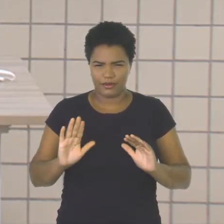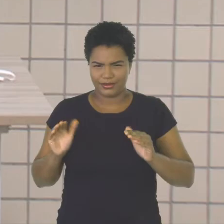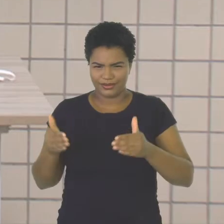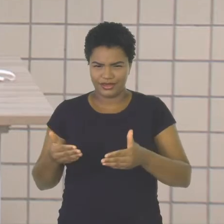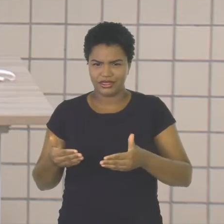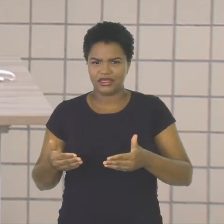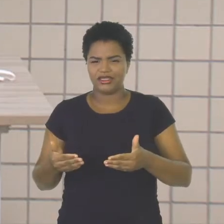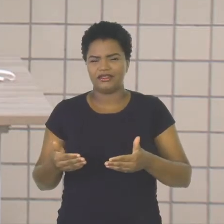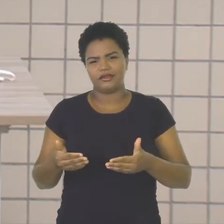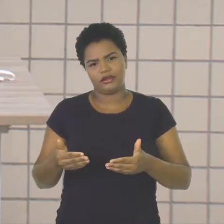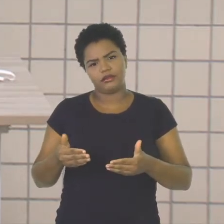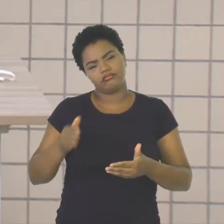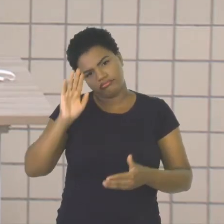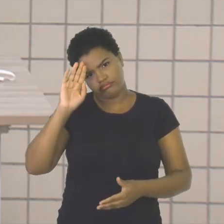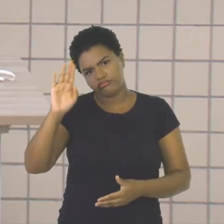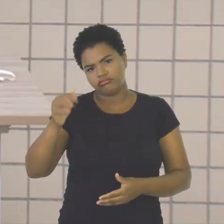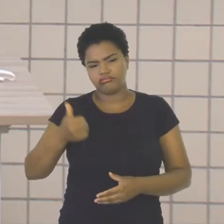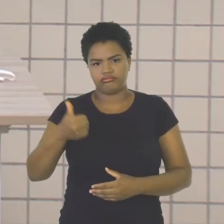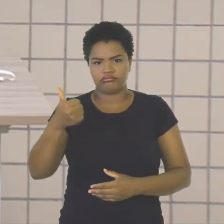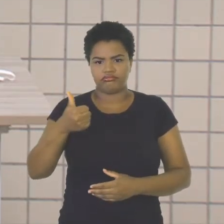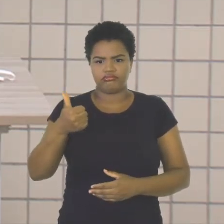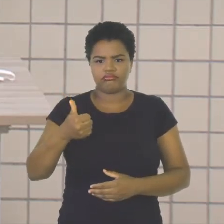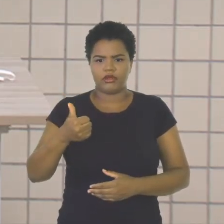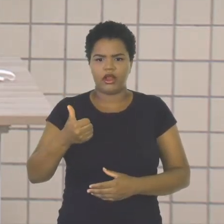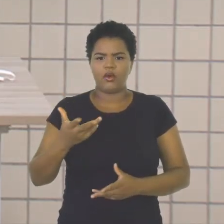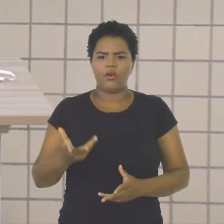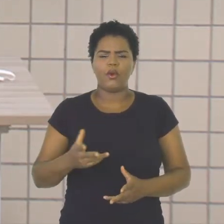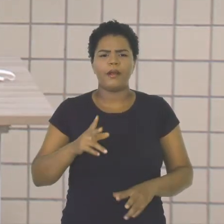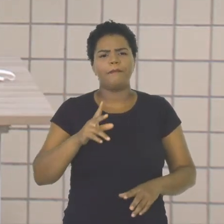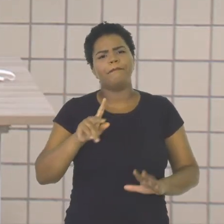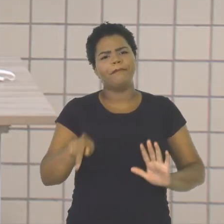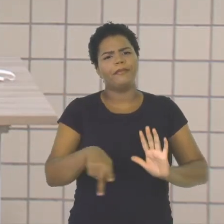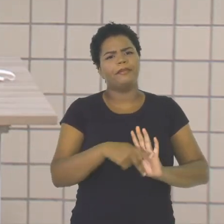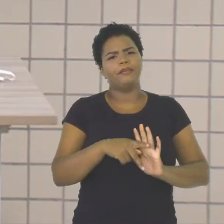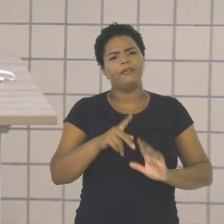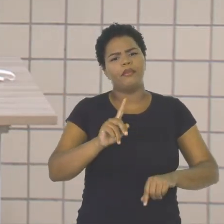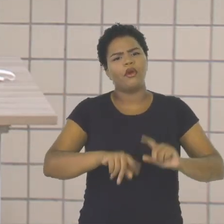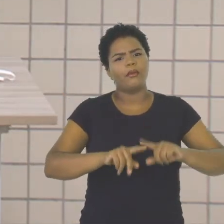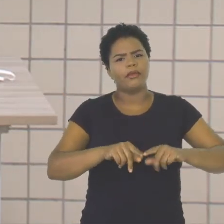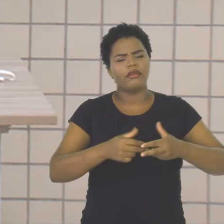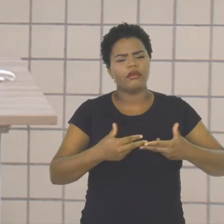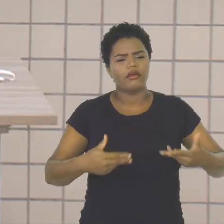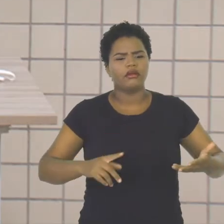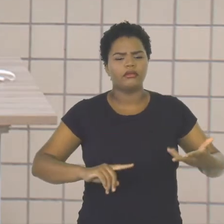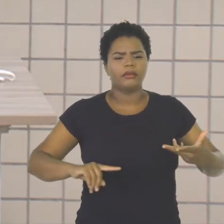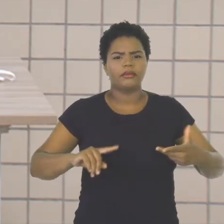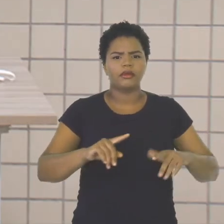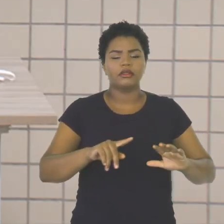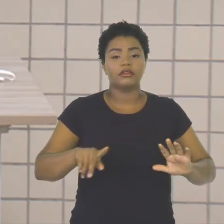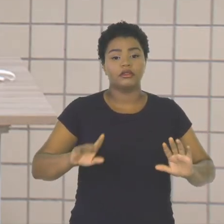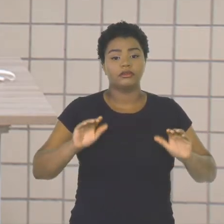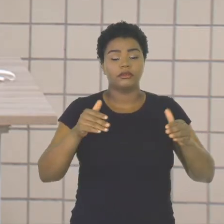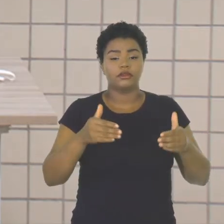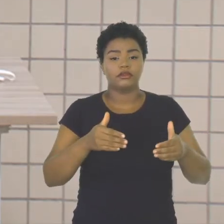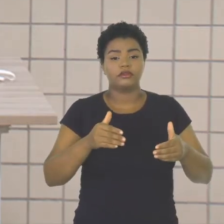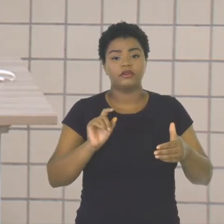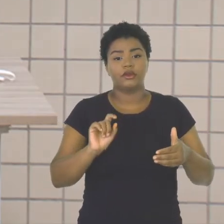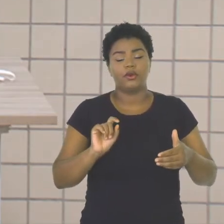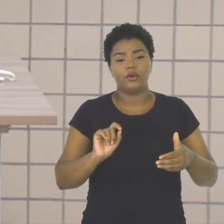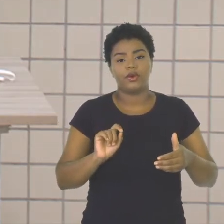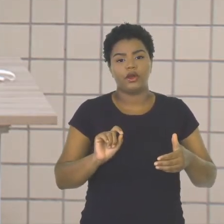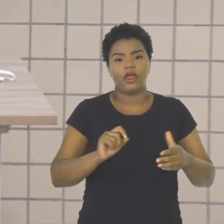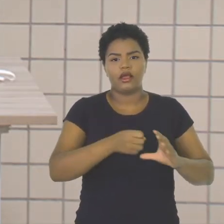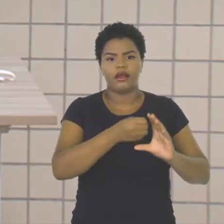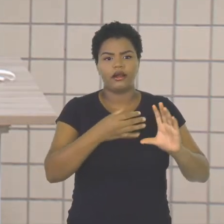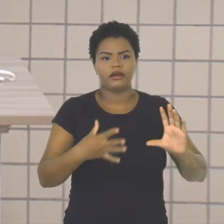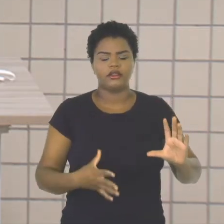gente poder entender. O que são as propriedades específicas? São características exclusivas de determinada